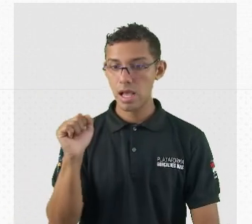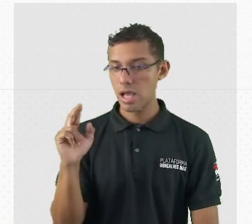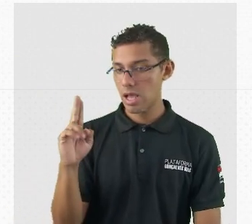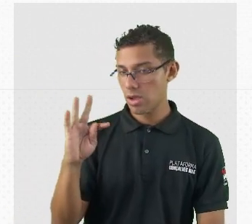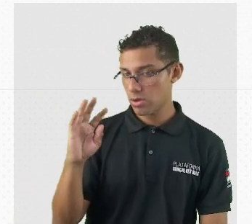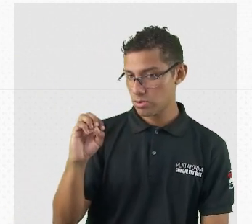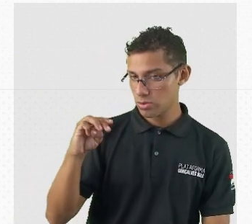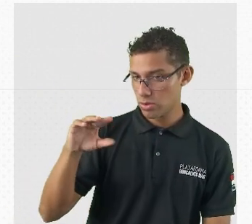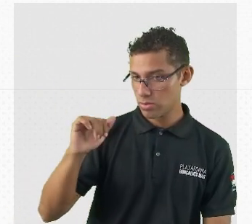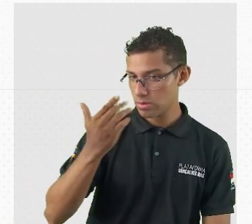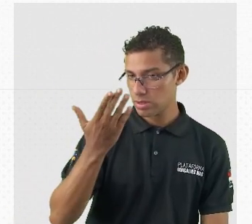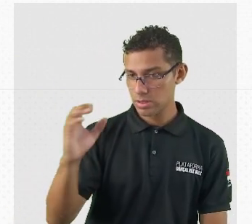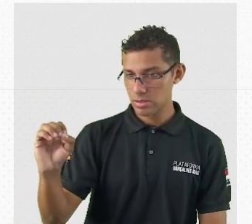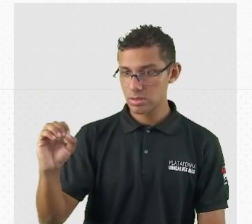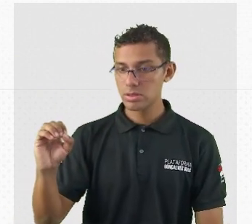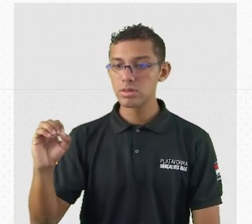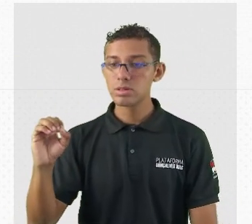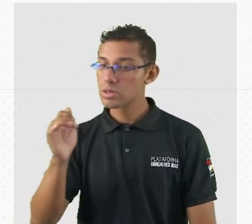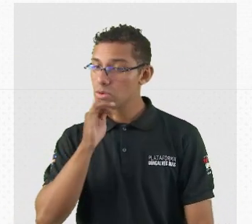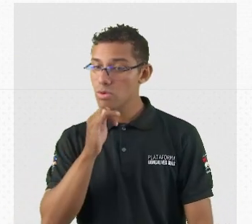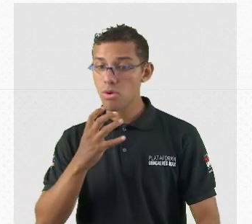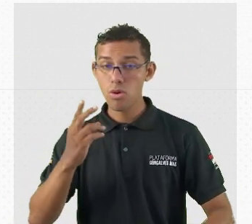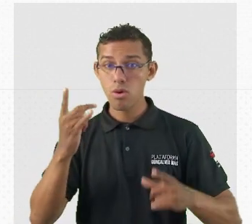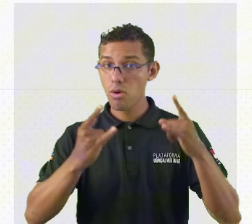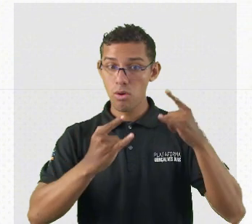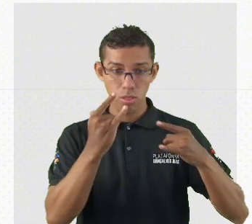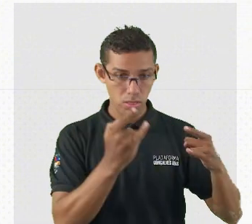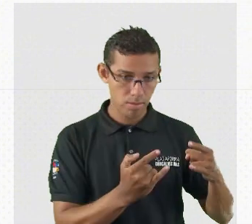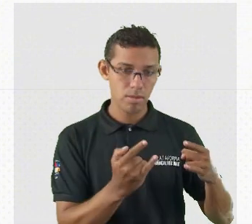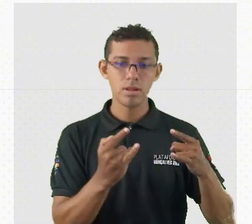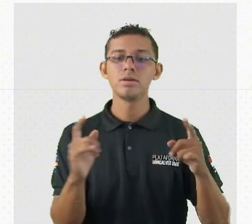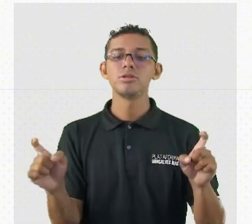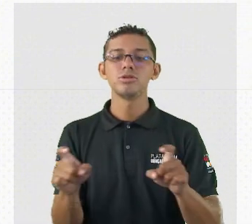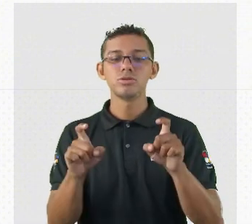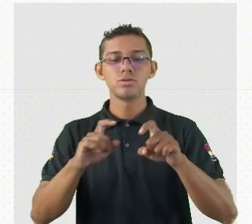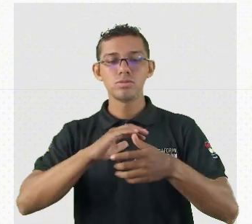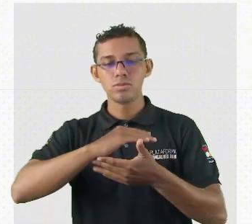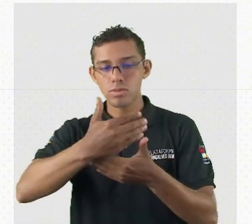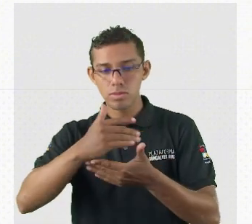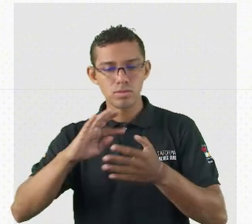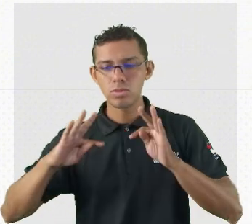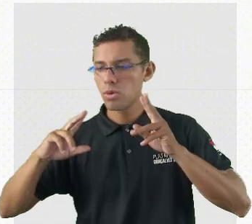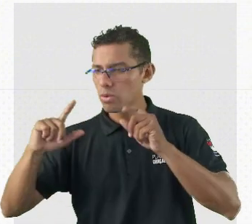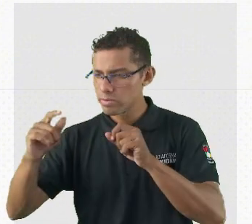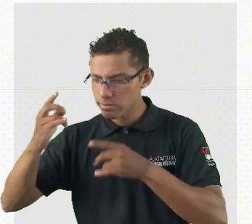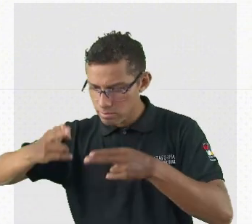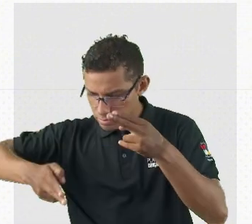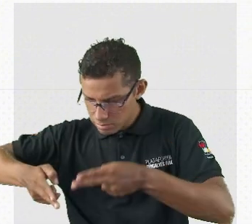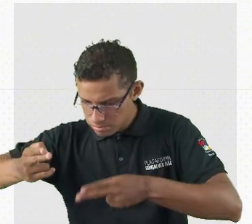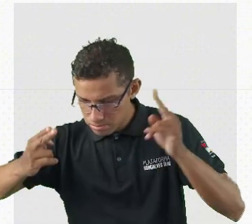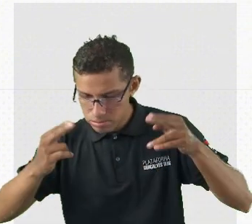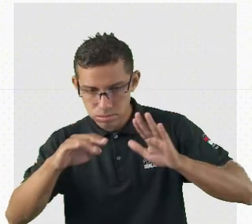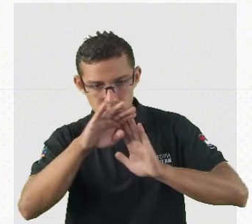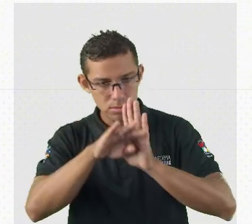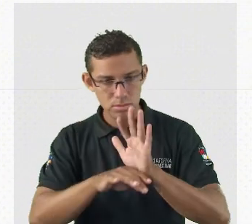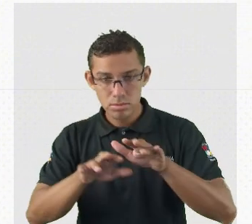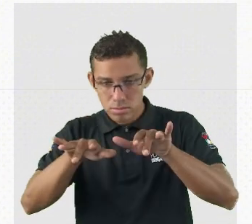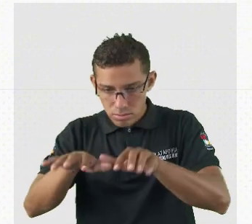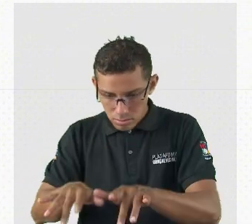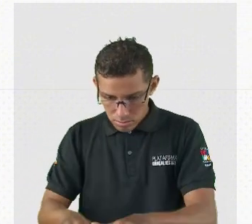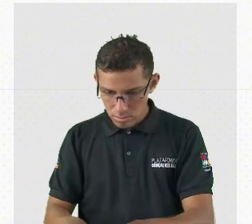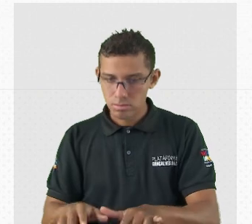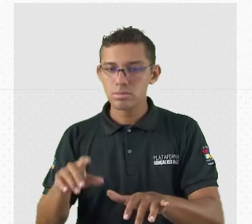da produção com robôs e computadores. Gente, automação, eu já tenho ali robôs que fazem todo o processo produtivo a partir de programações, gente, tá?